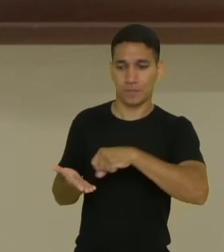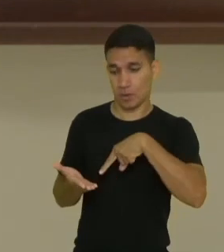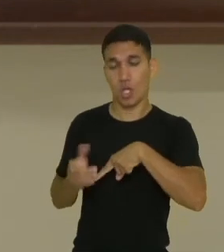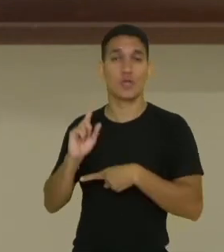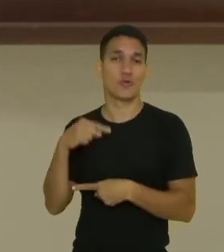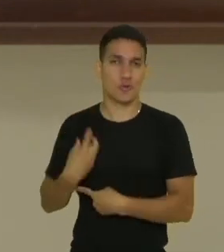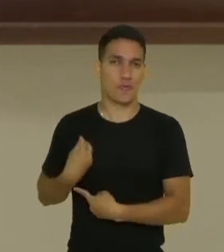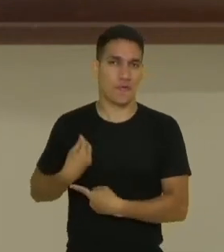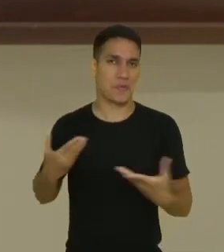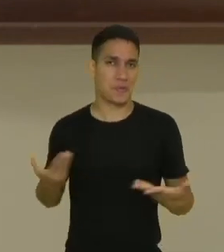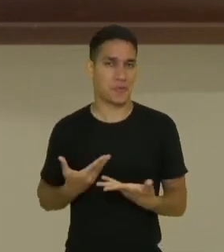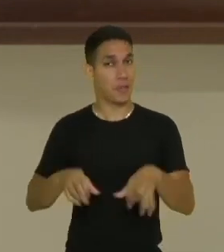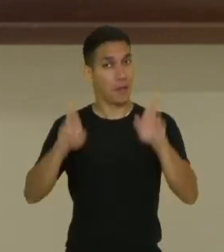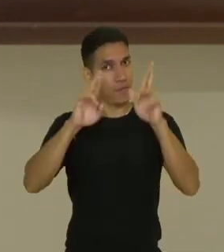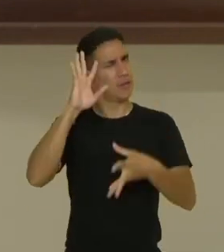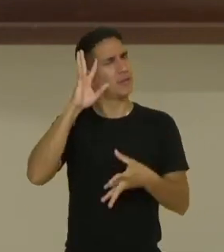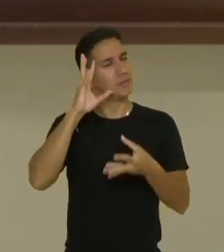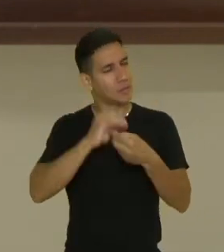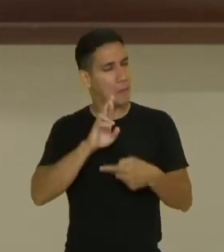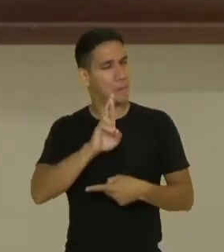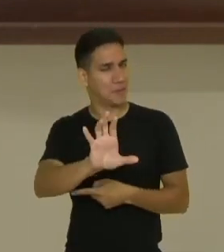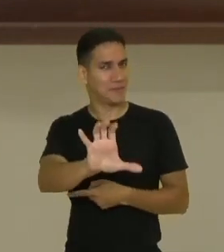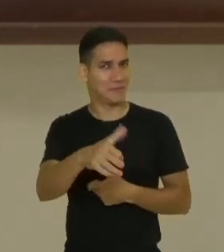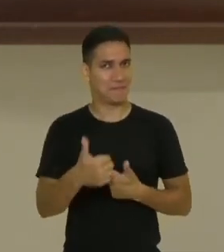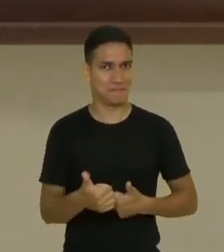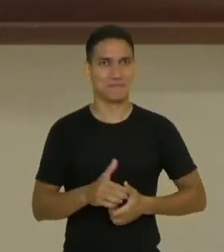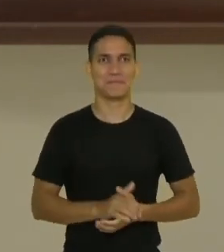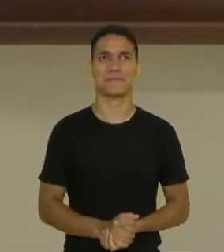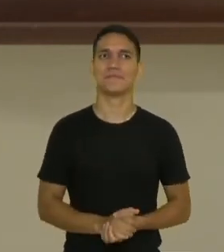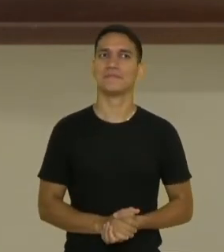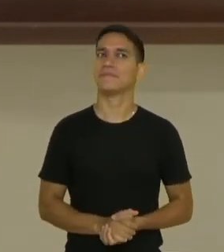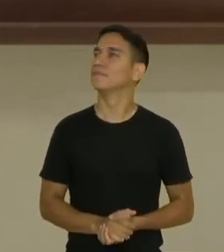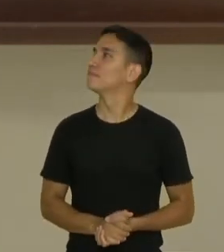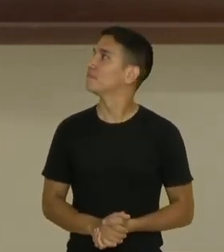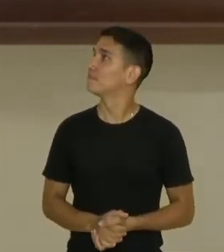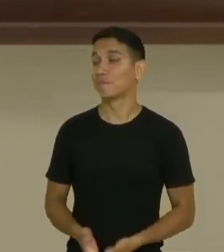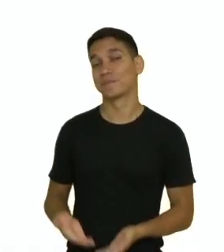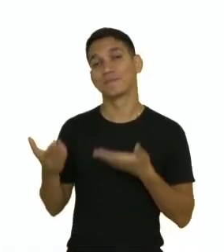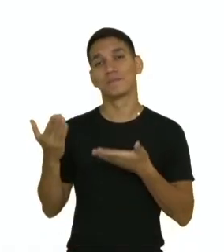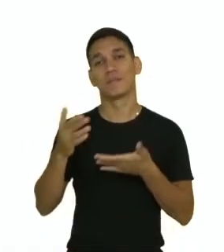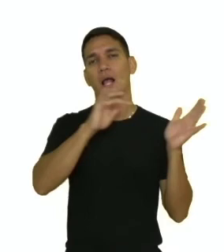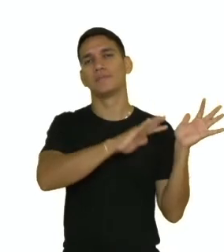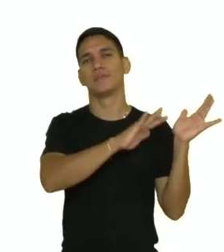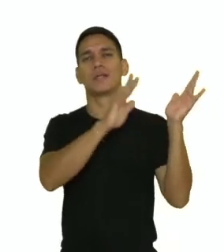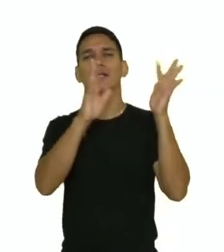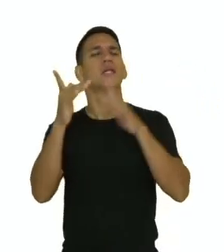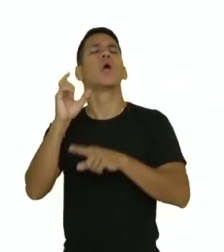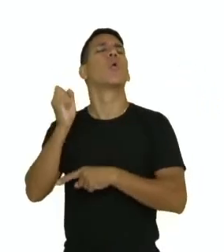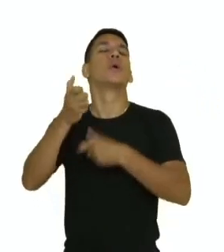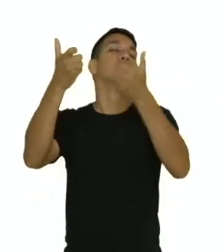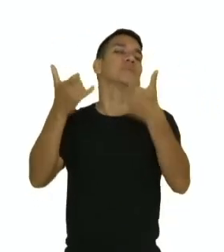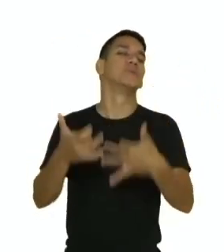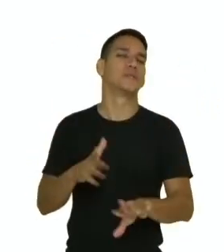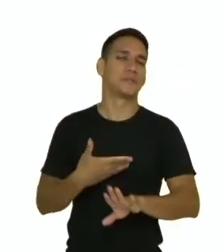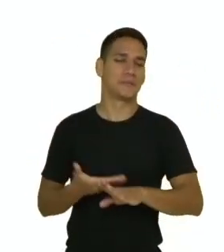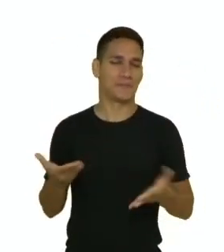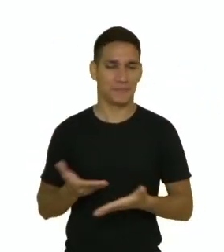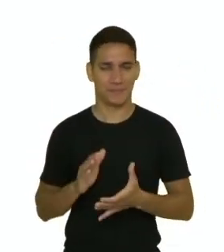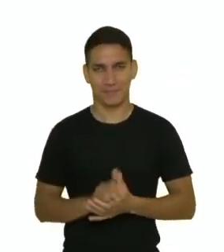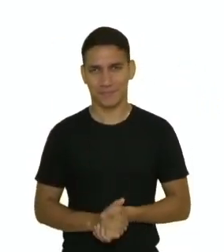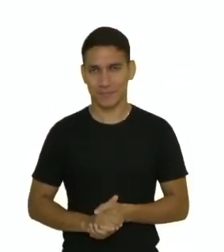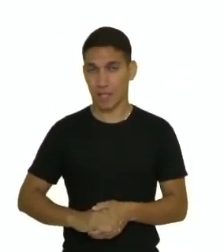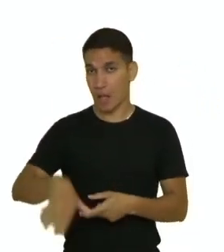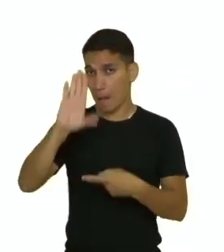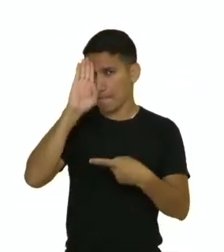vivemos hoje. Espero que vocês tenham conseguido responder aí. Vamos fazer a retomada do que a gente falou até agora. As